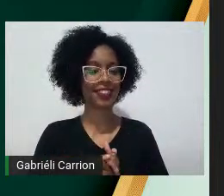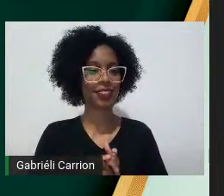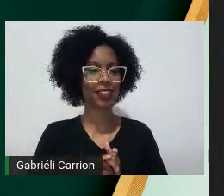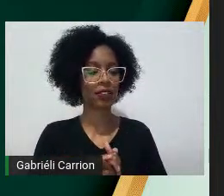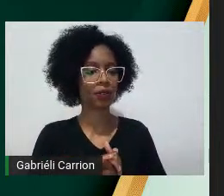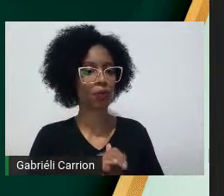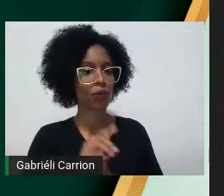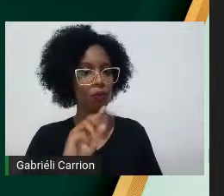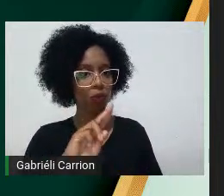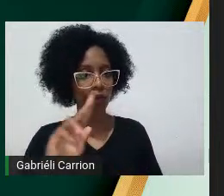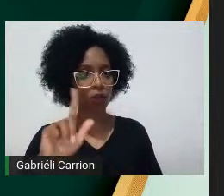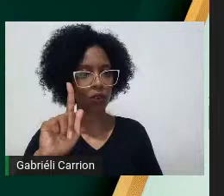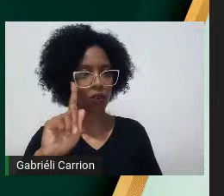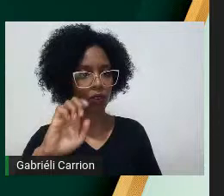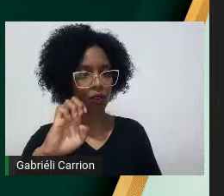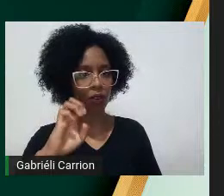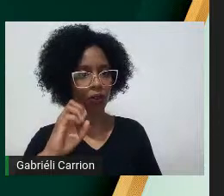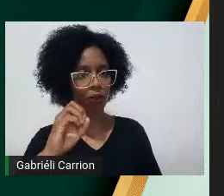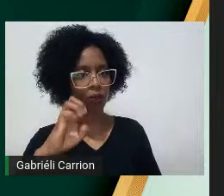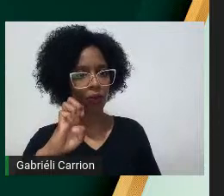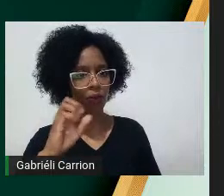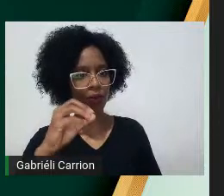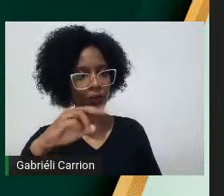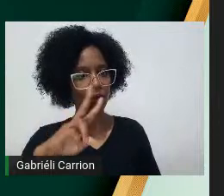Giovana Moraes Xavier da Paixão.